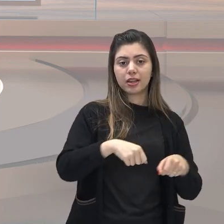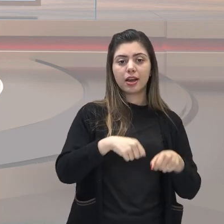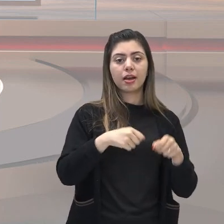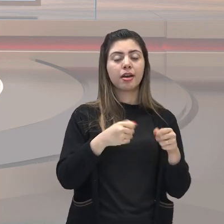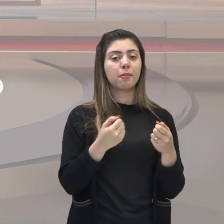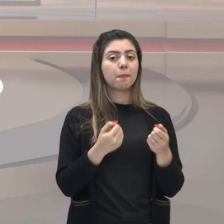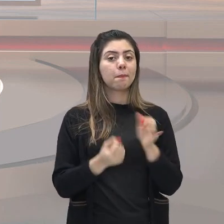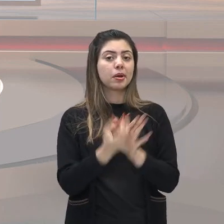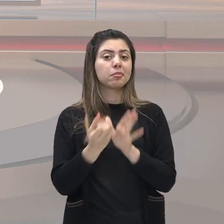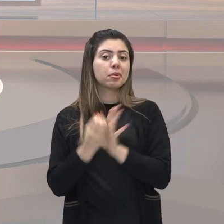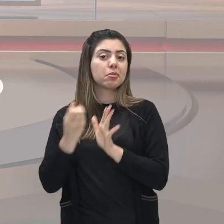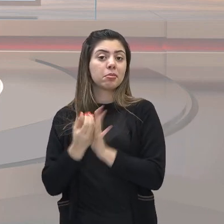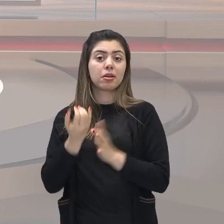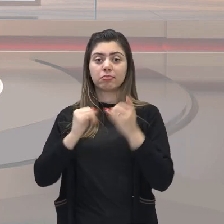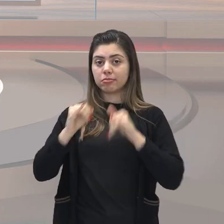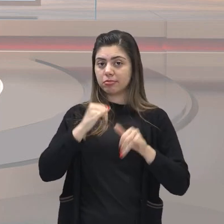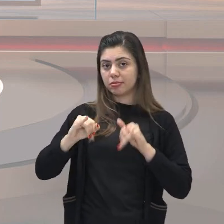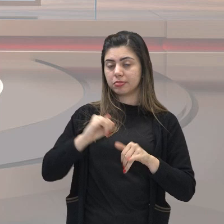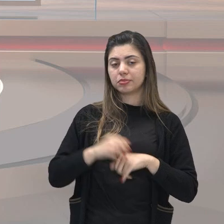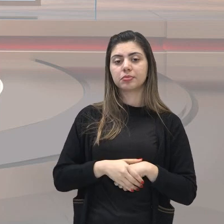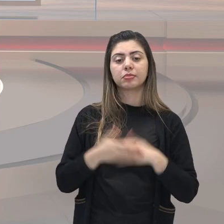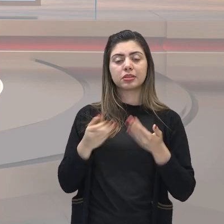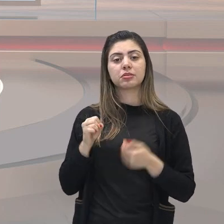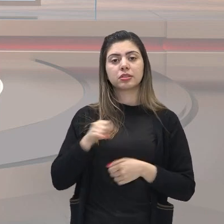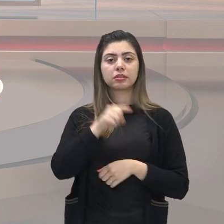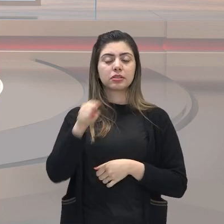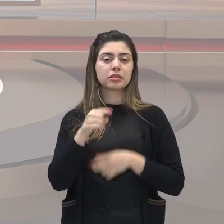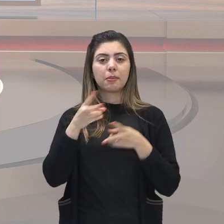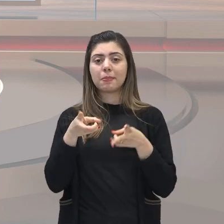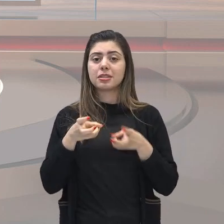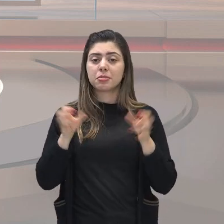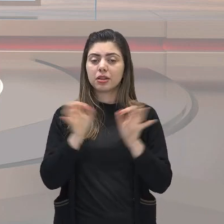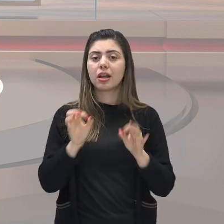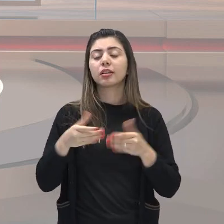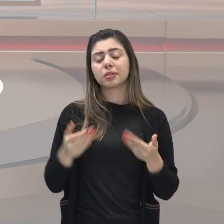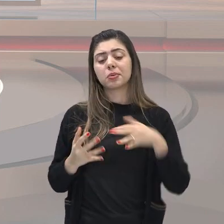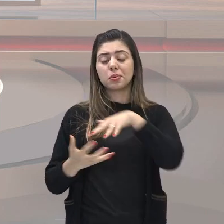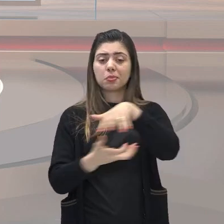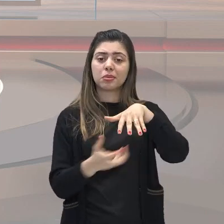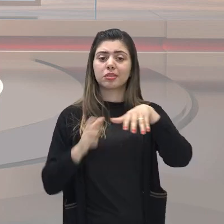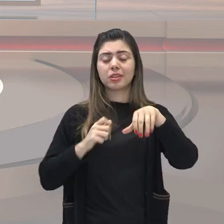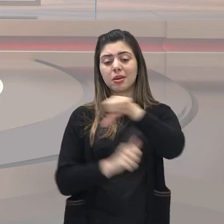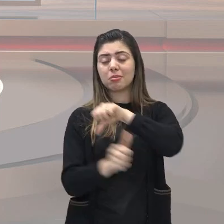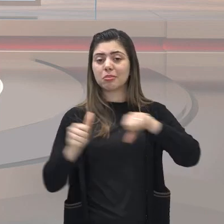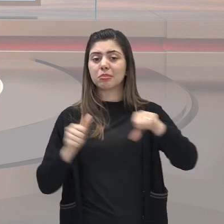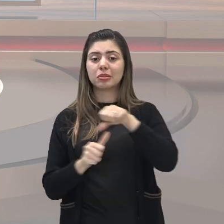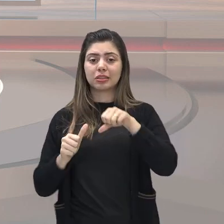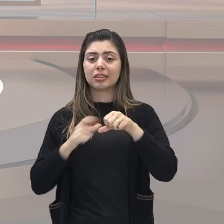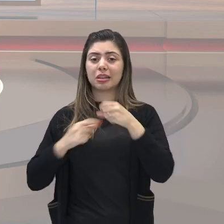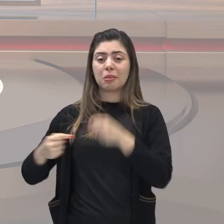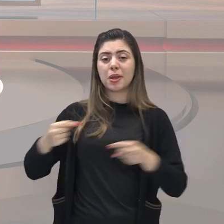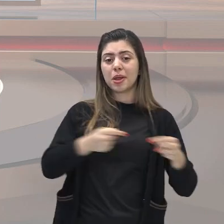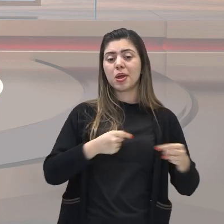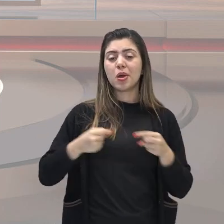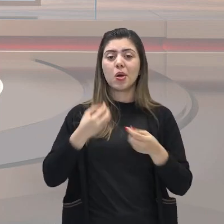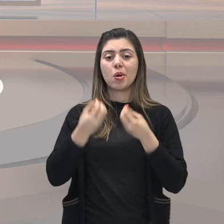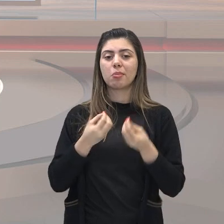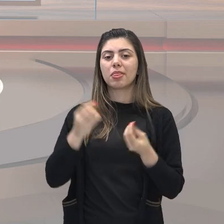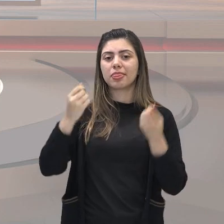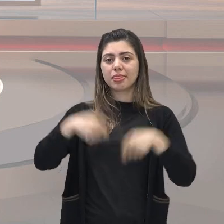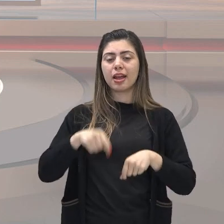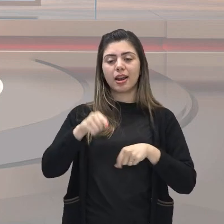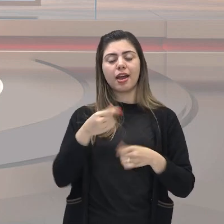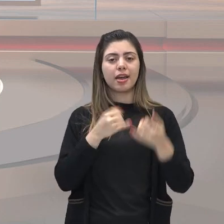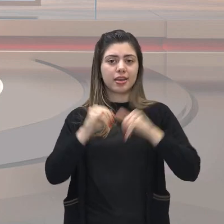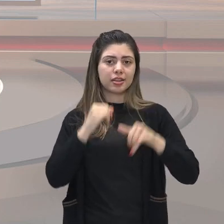de energia. Se você ainda não se ligou, o mundo está passando por uma grande discussão sobre o processo de transformação das fontes